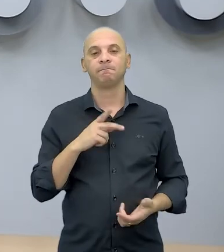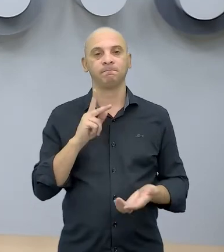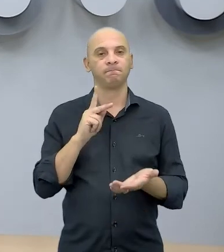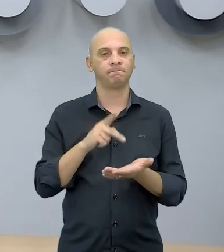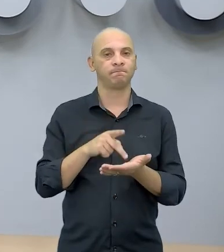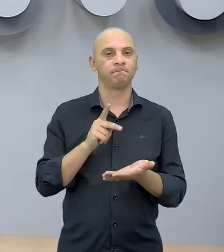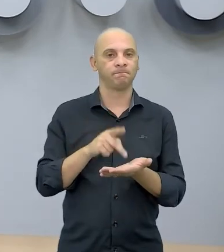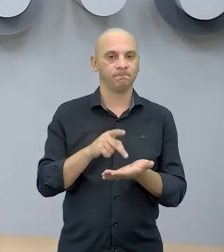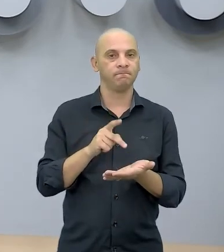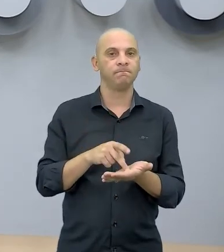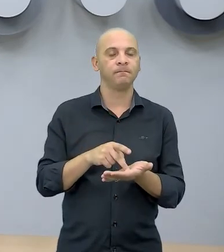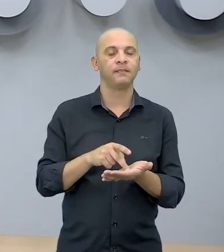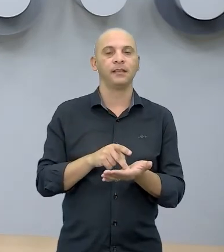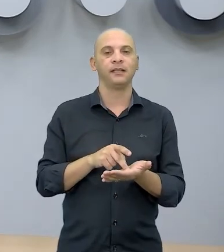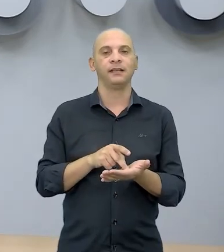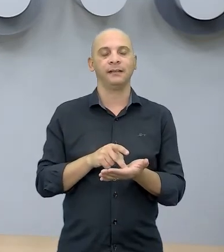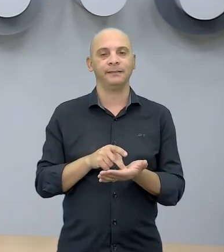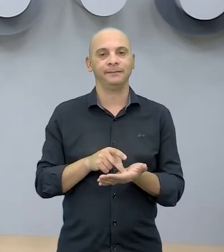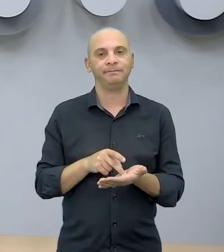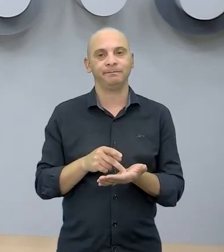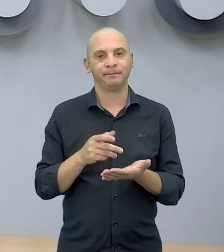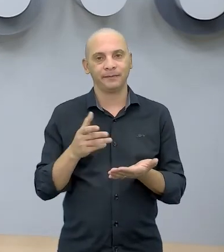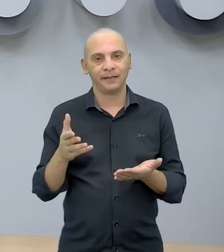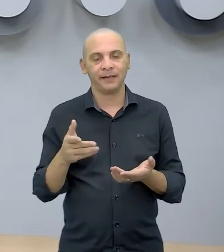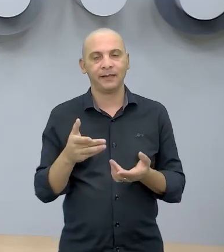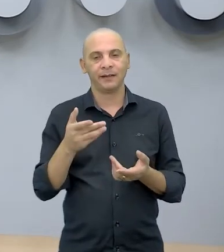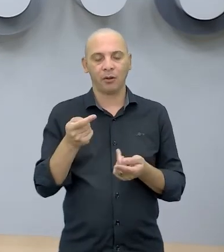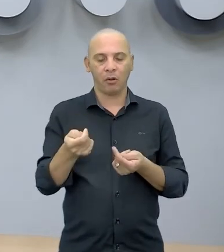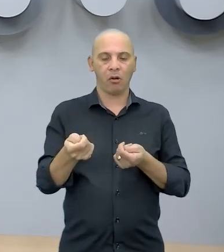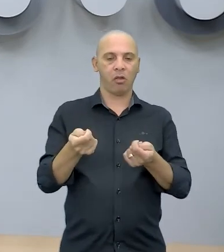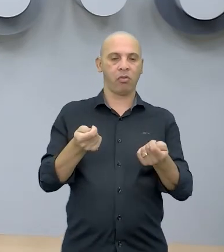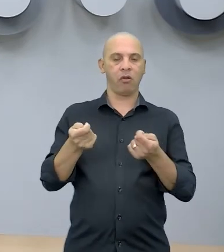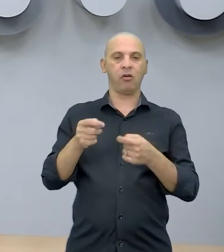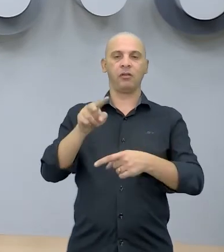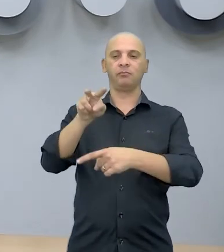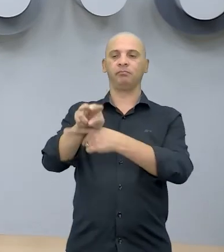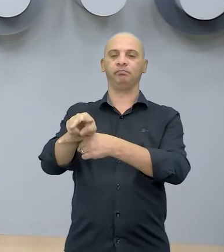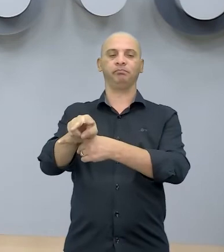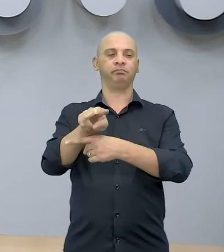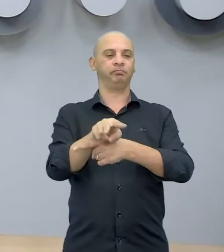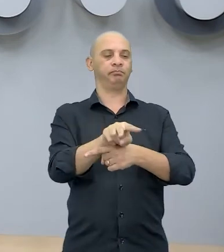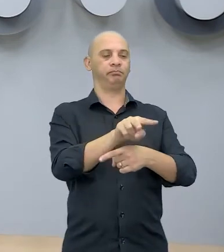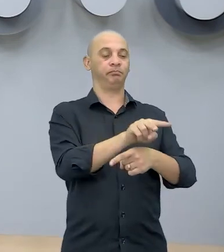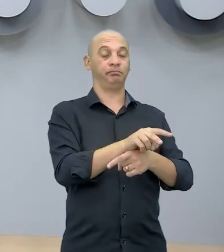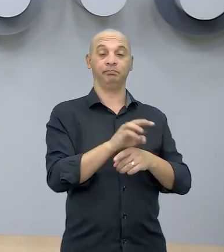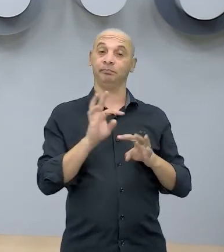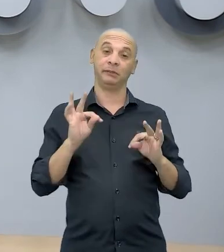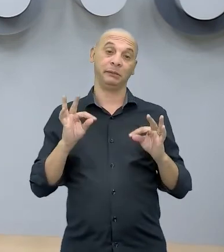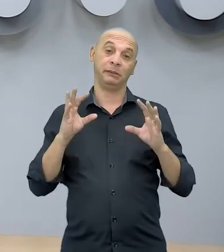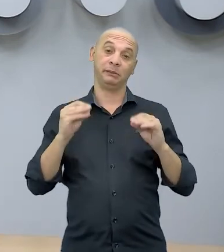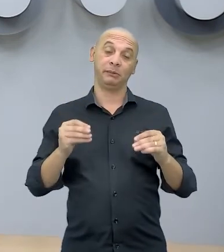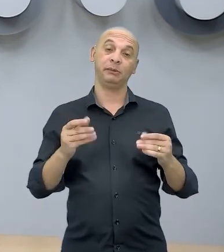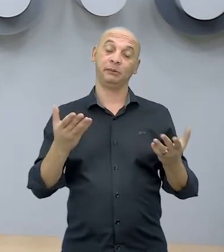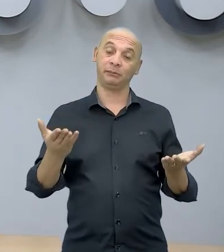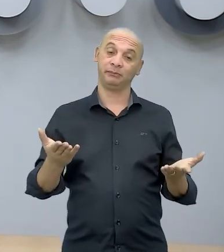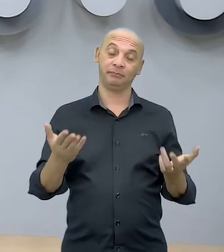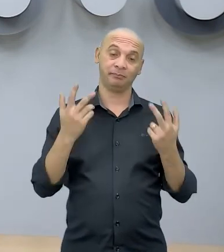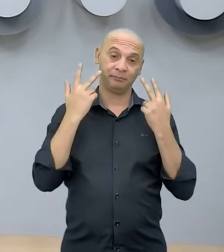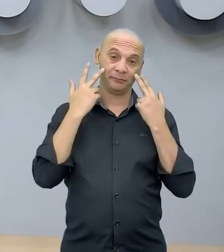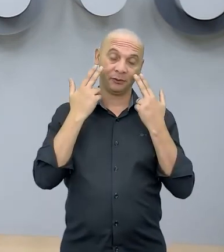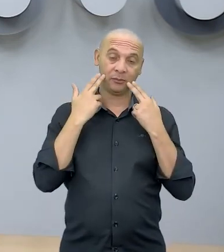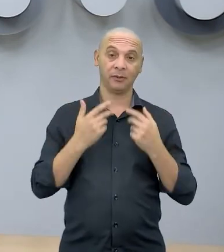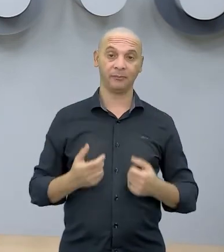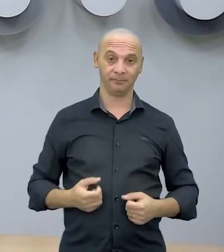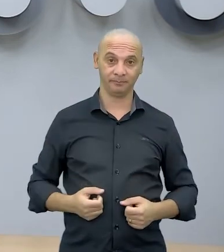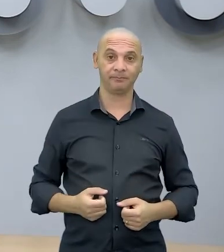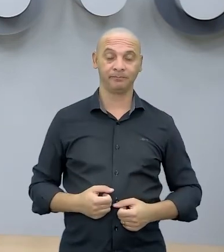fato, em algum grau, esse controle, esse monitoramento e essa vigilância são inescapáveis do ponto de vista